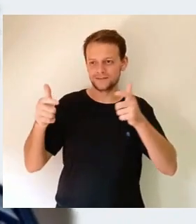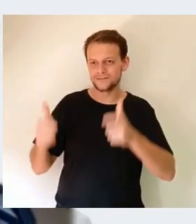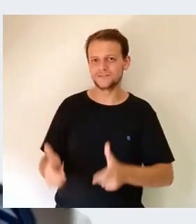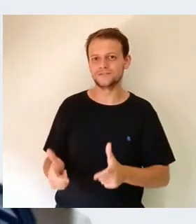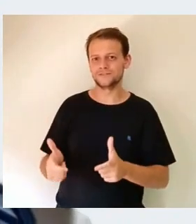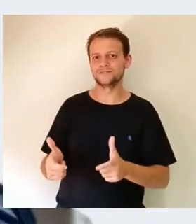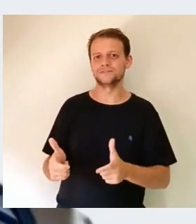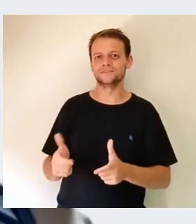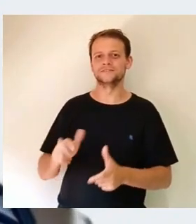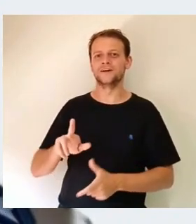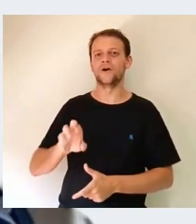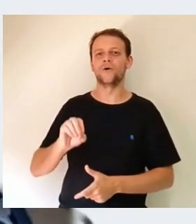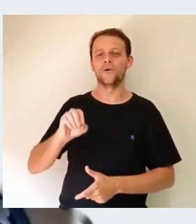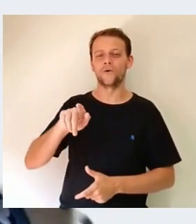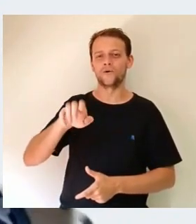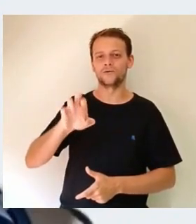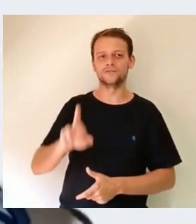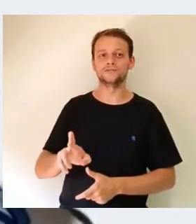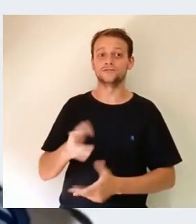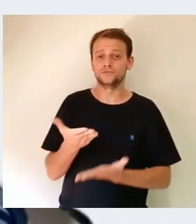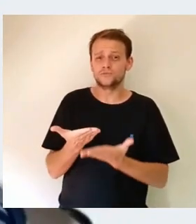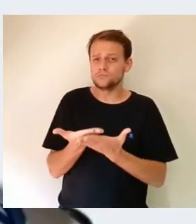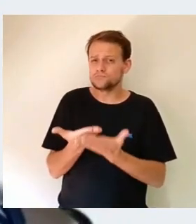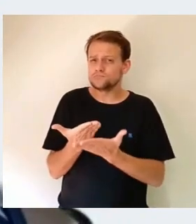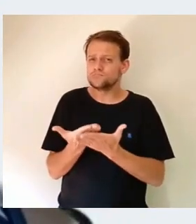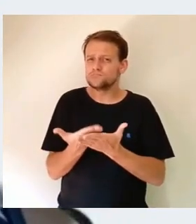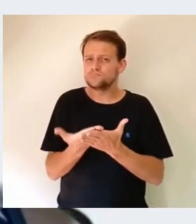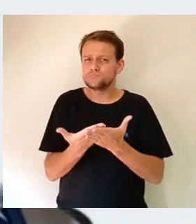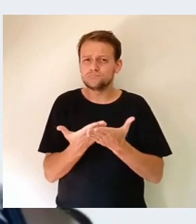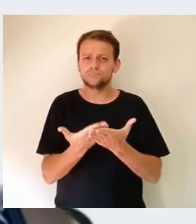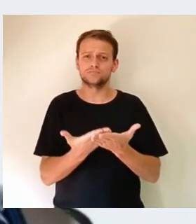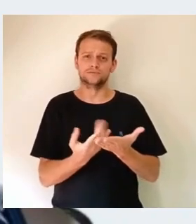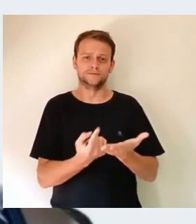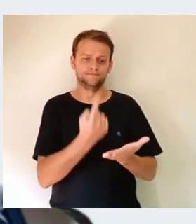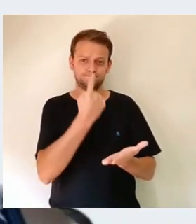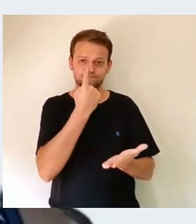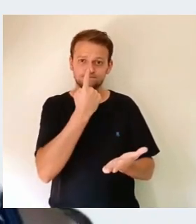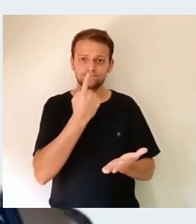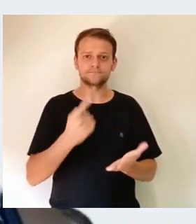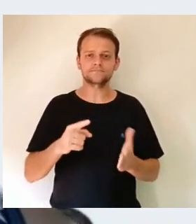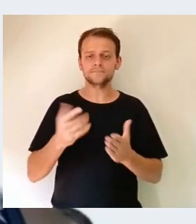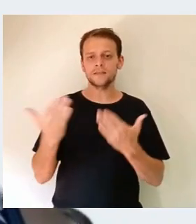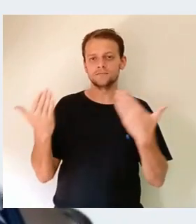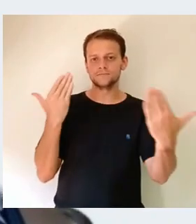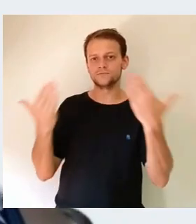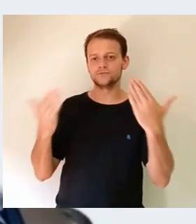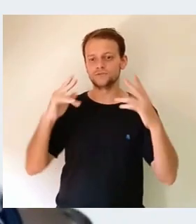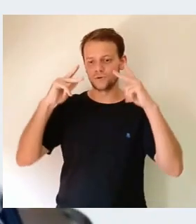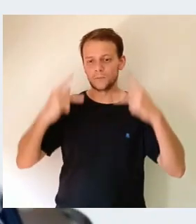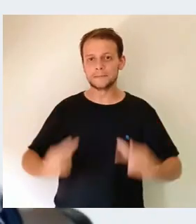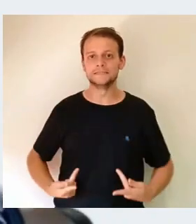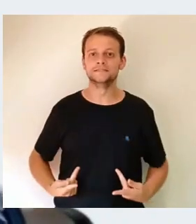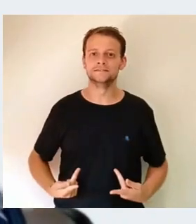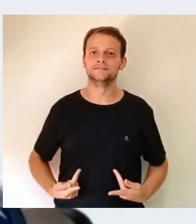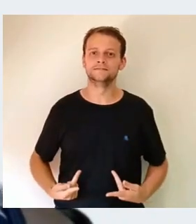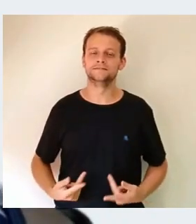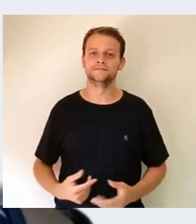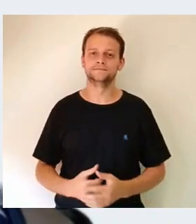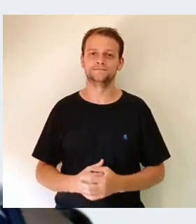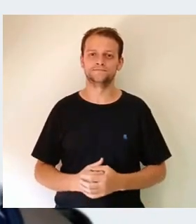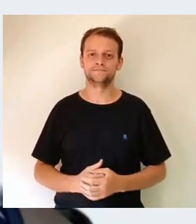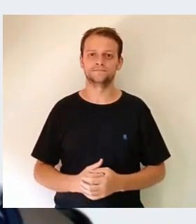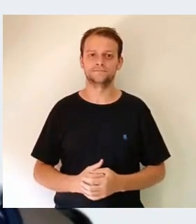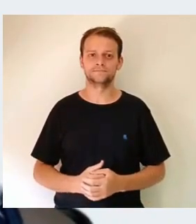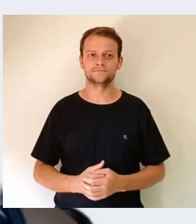né? Como Carl Rogers, que talvez ele estudou muito sobre a psicologia humanista, né?